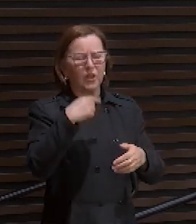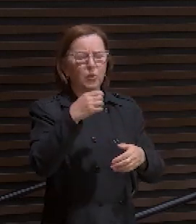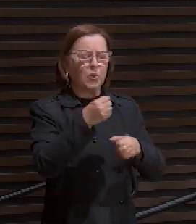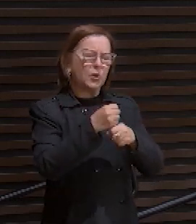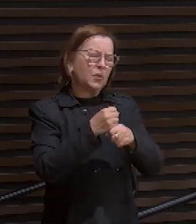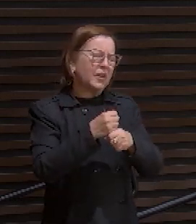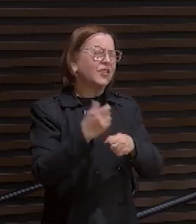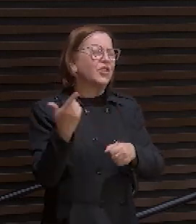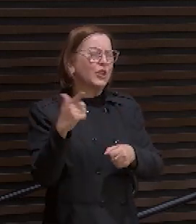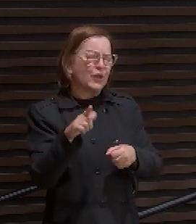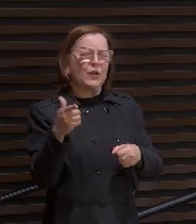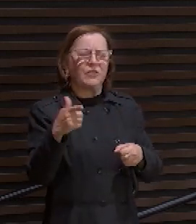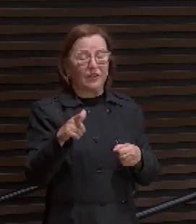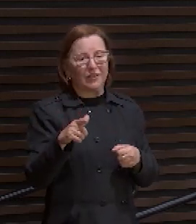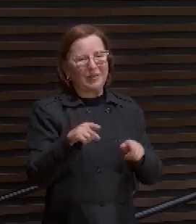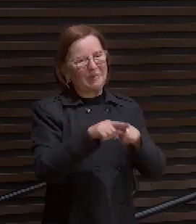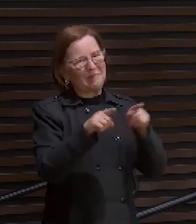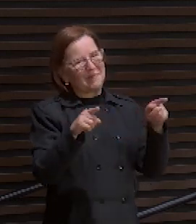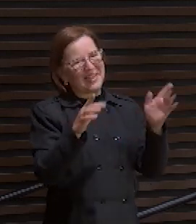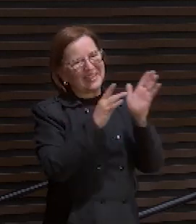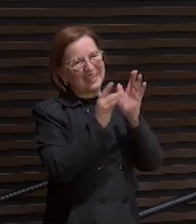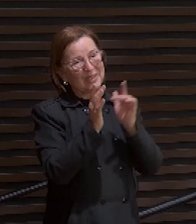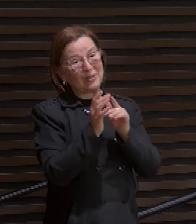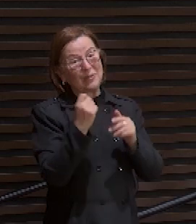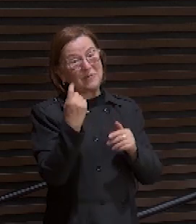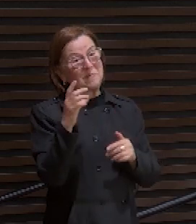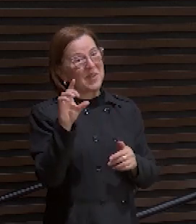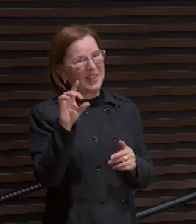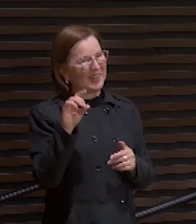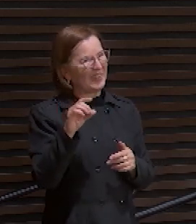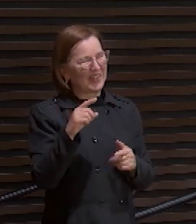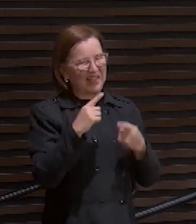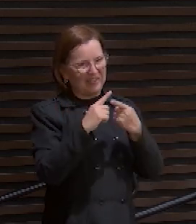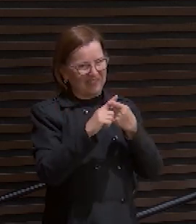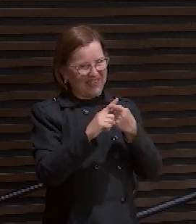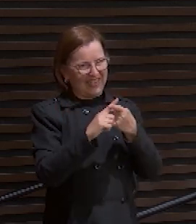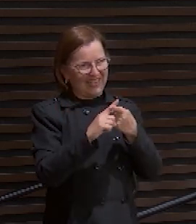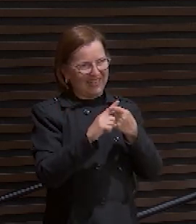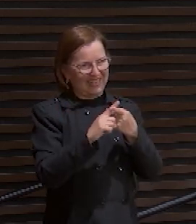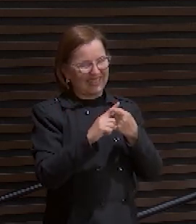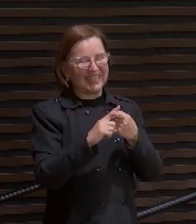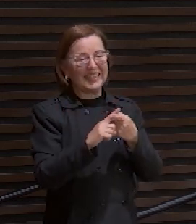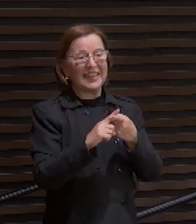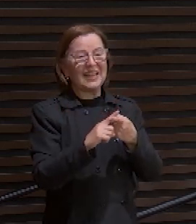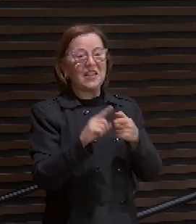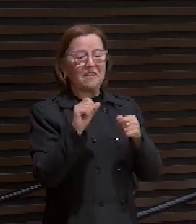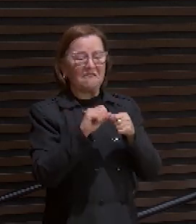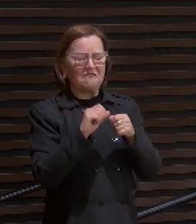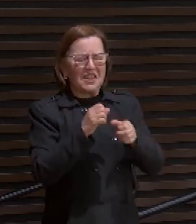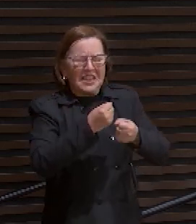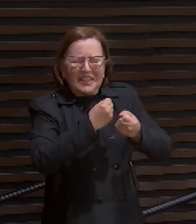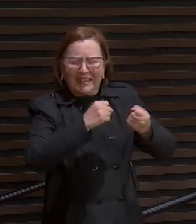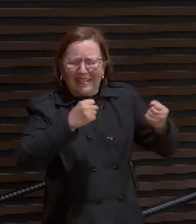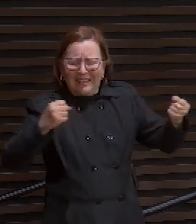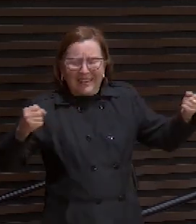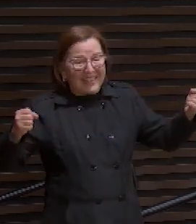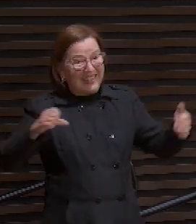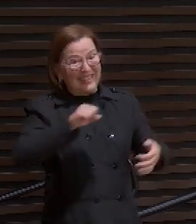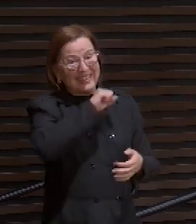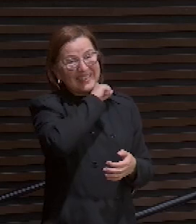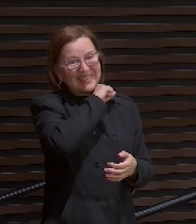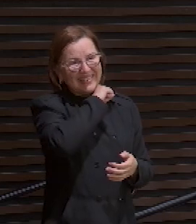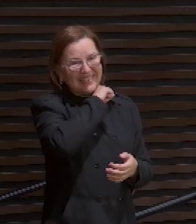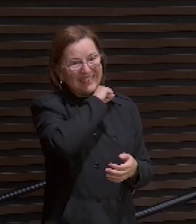mas Jesus de uma vez para sempre realizou esse tão grande sacrifício, que ele